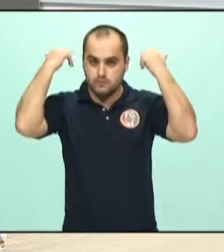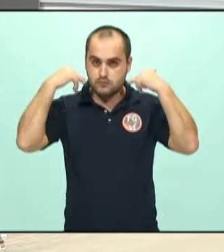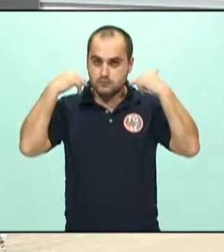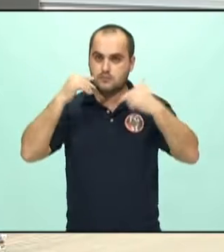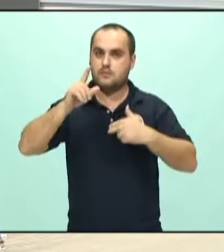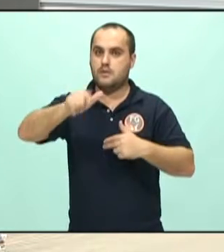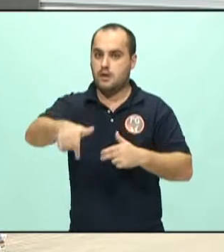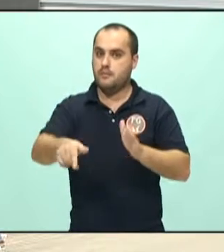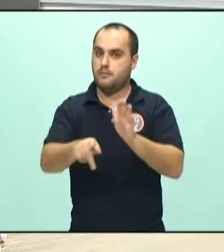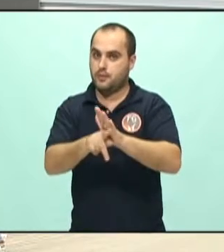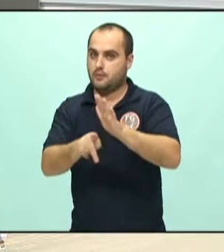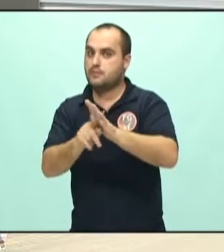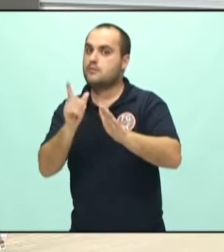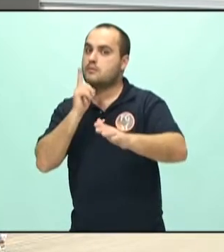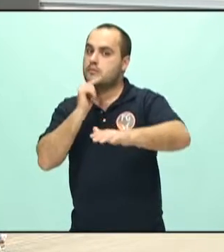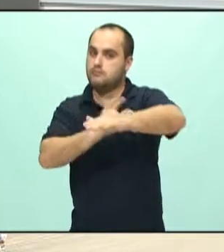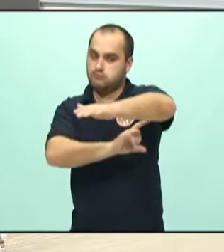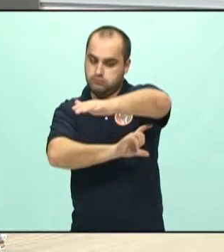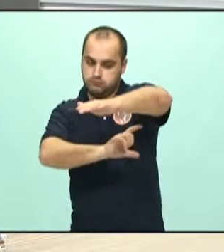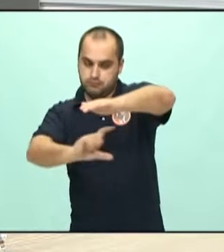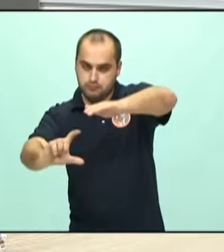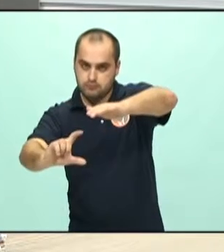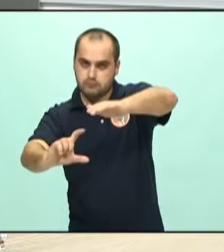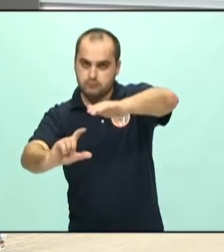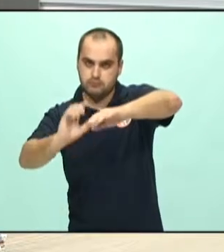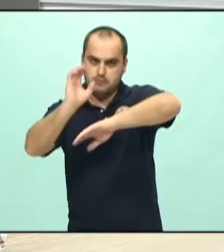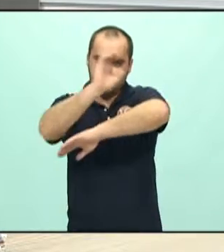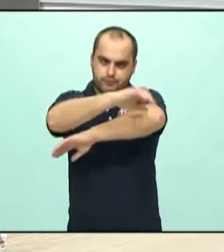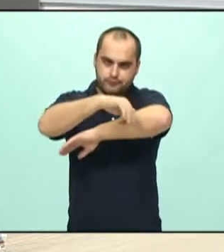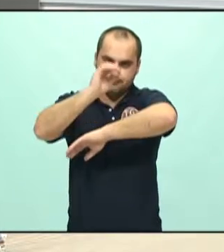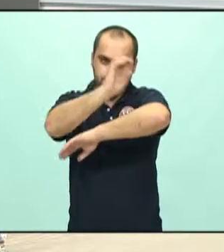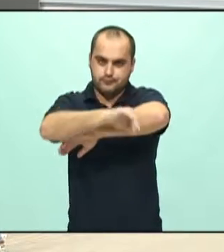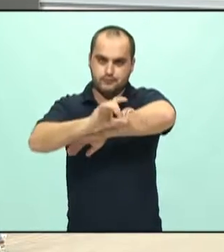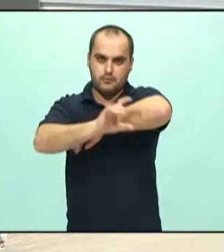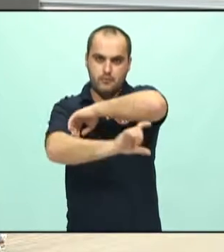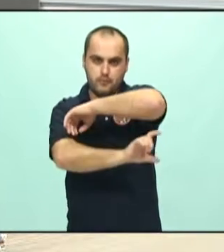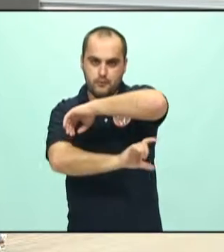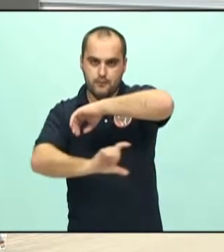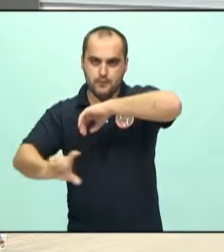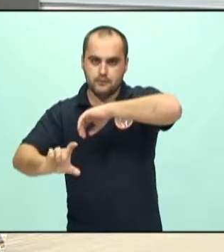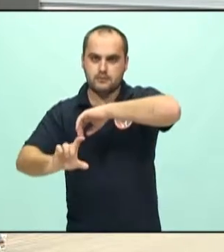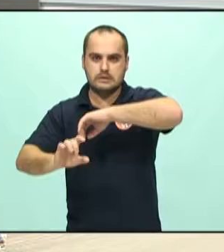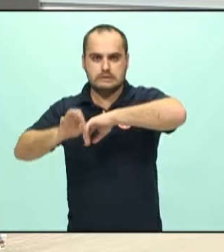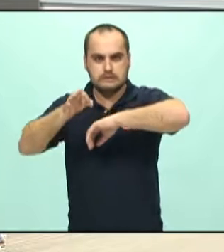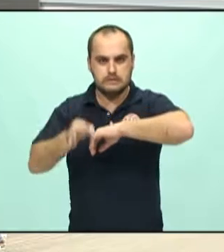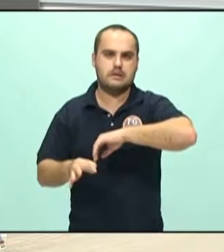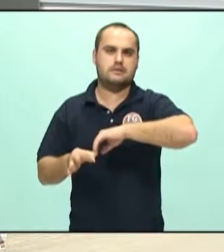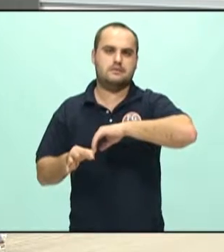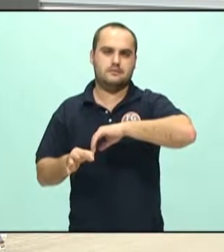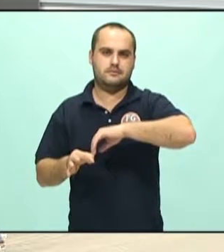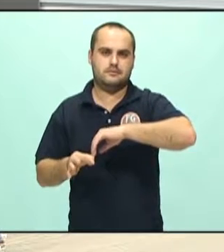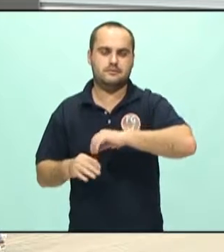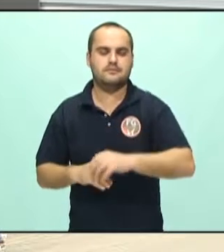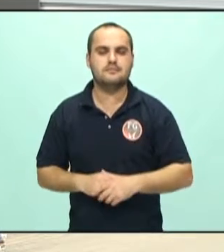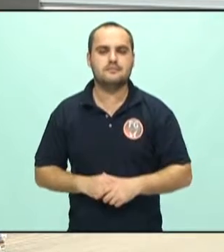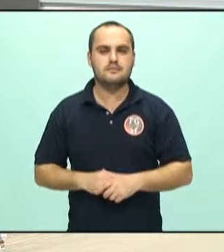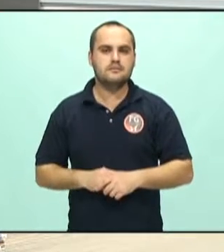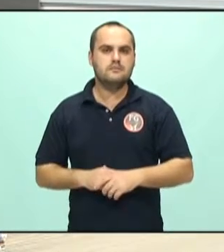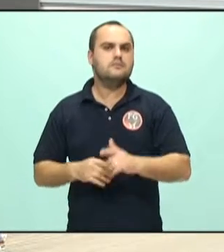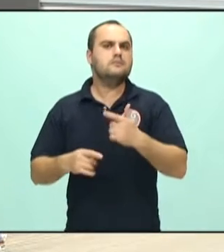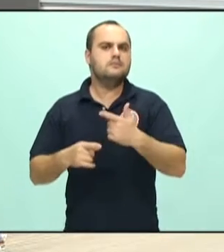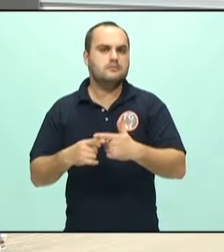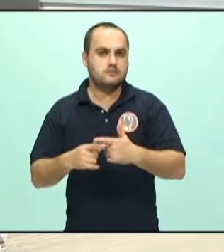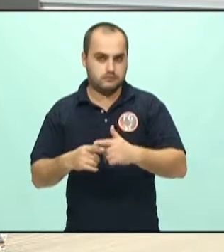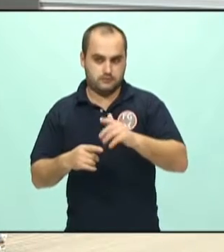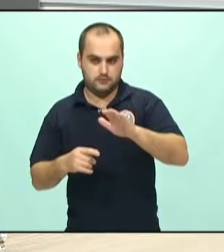de implantação da rede então é bem importante é a gente usar esse espaço até para destacar isso porque cada vez que você